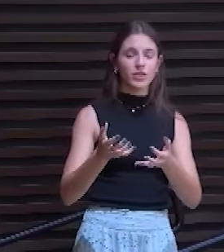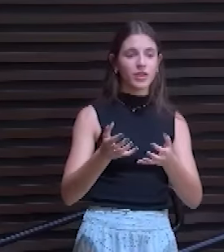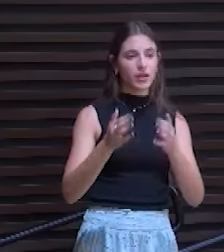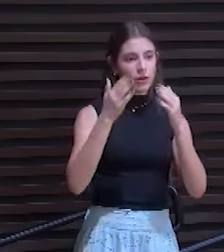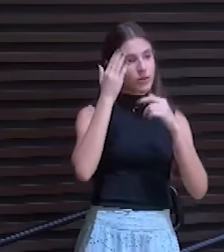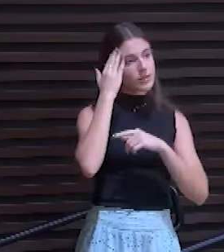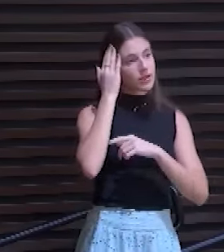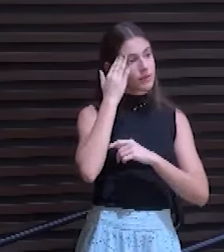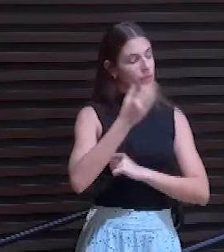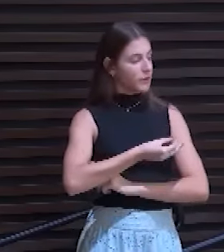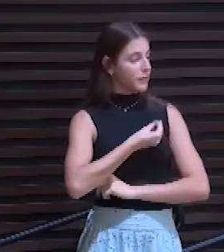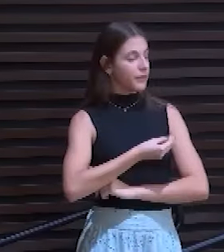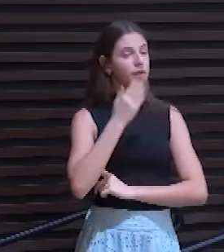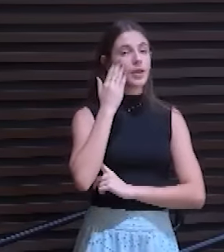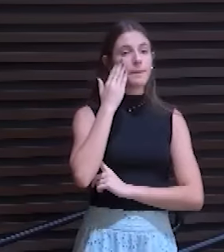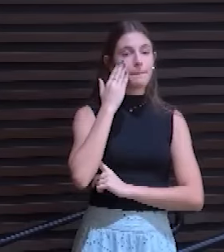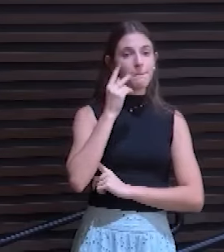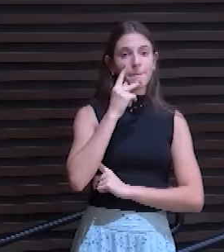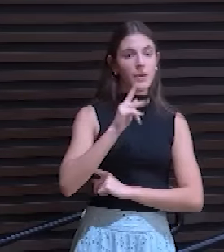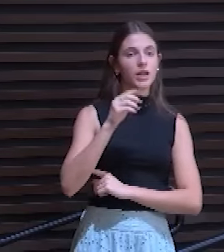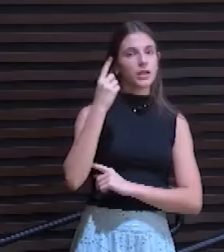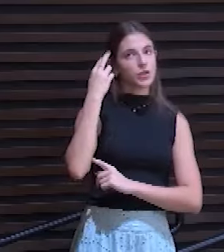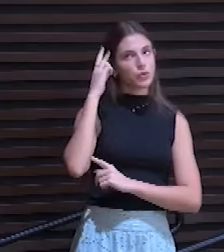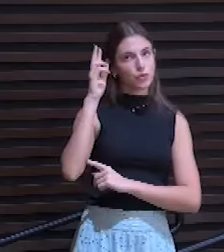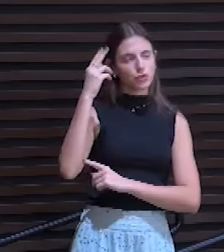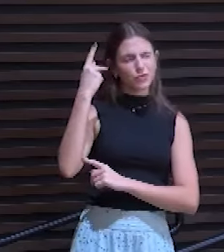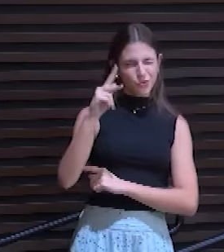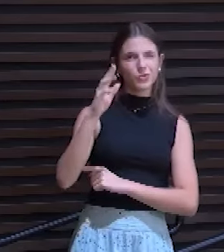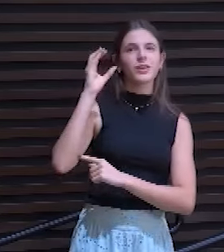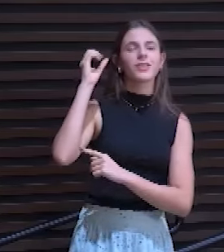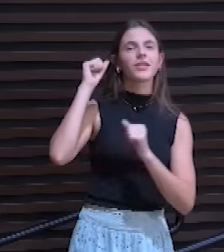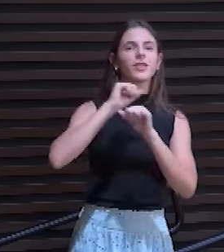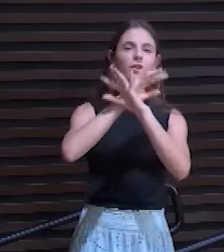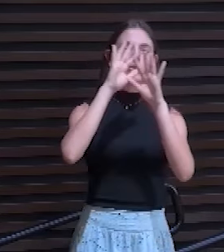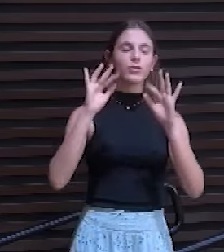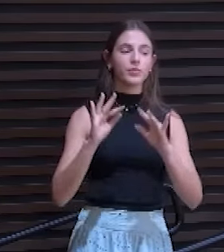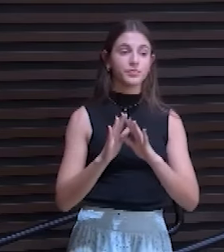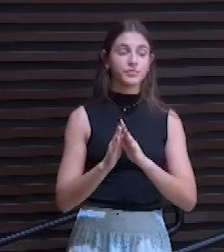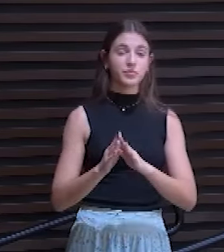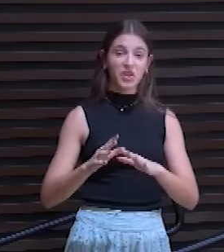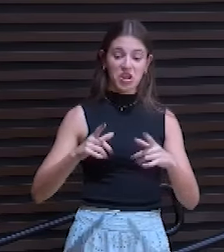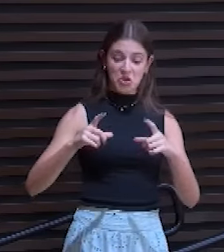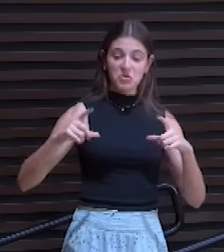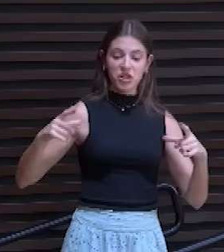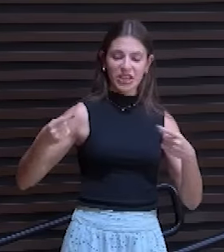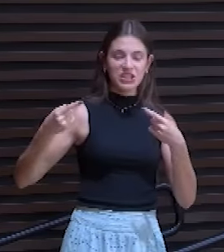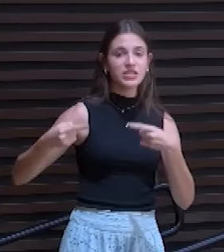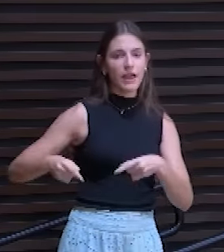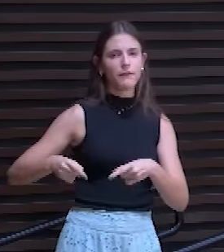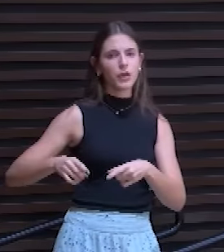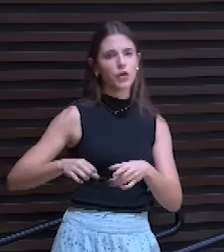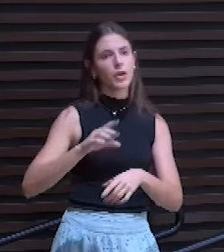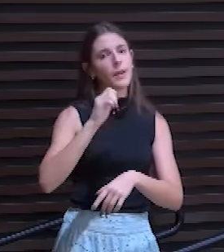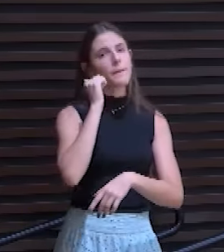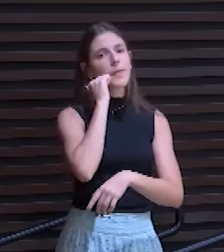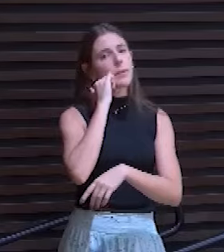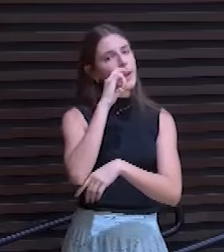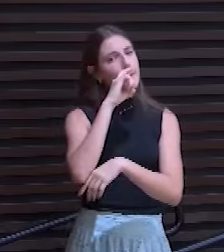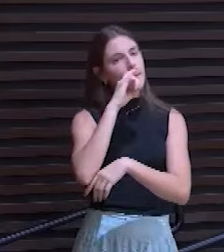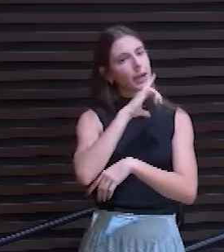glória. E um dos grandes desafios dos pais hoje é de entender, é de compreender que os nossos